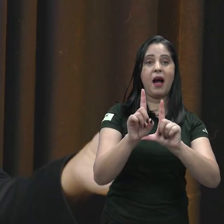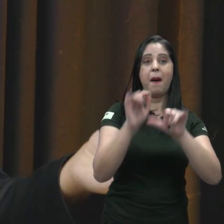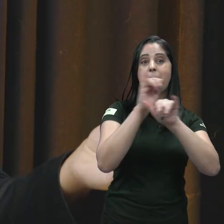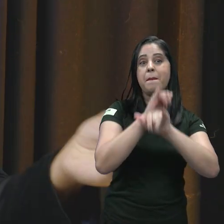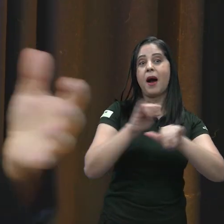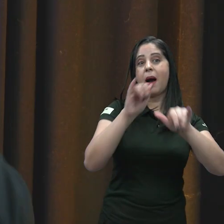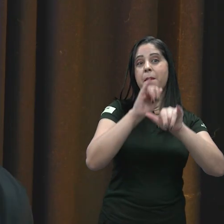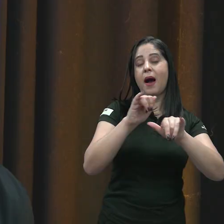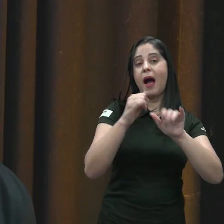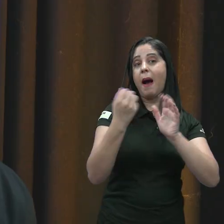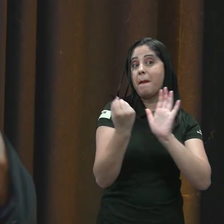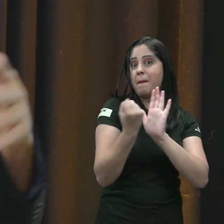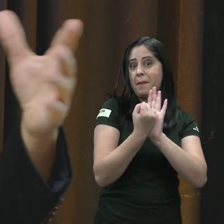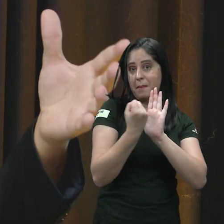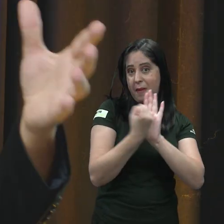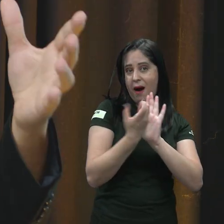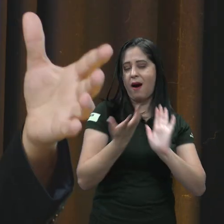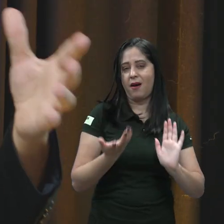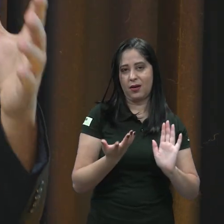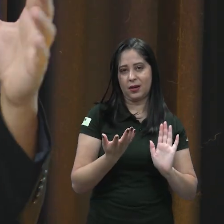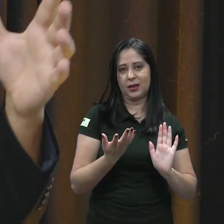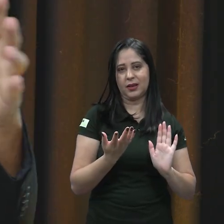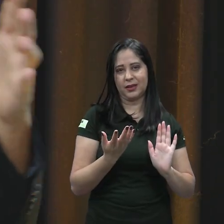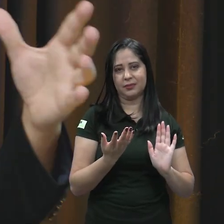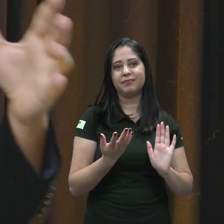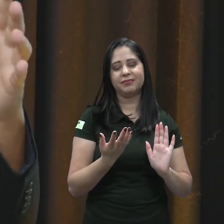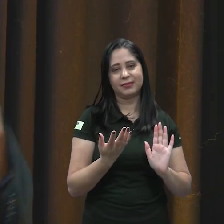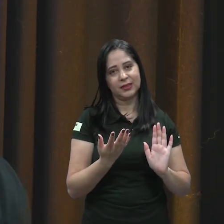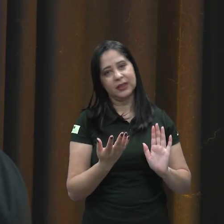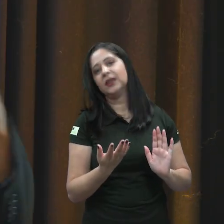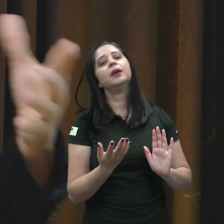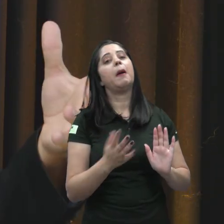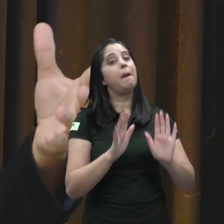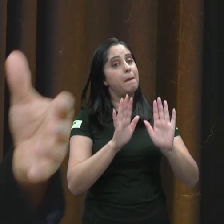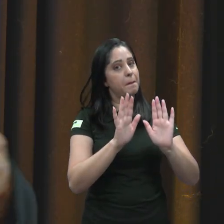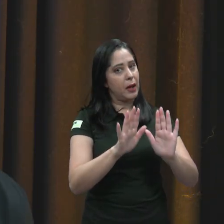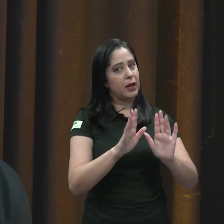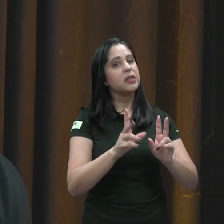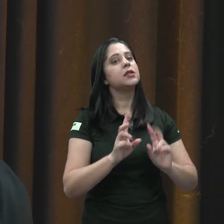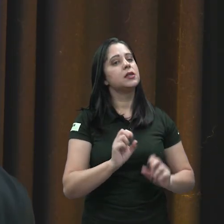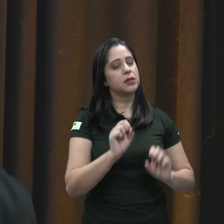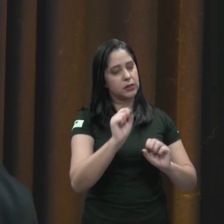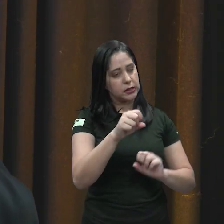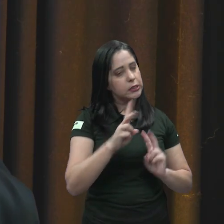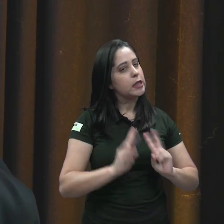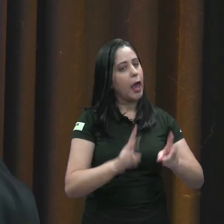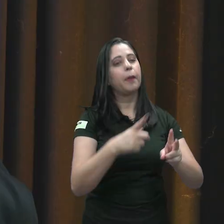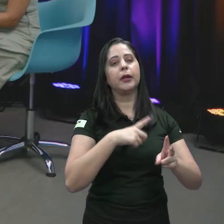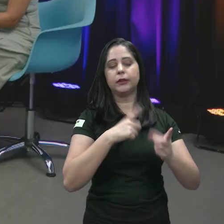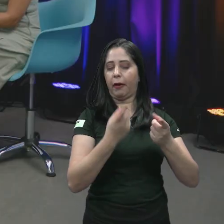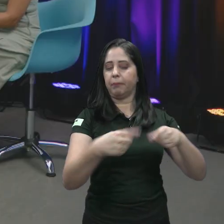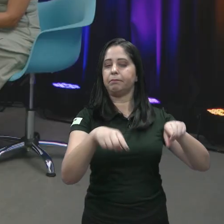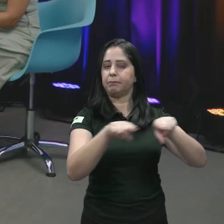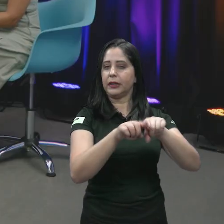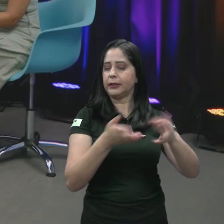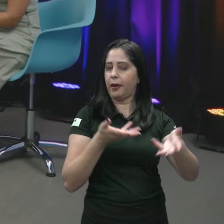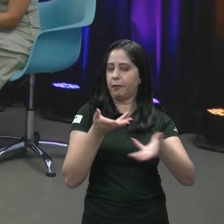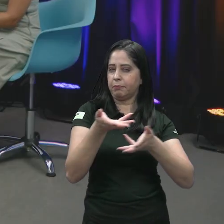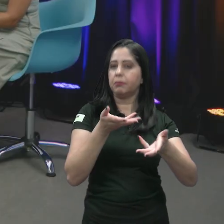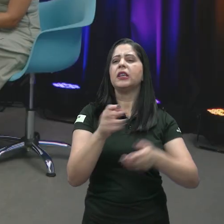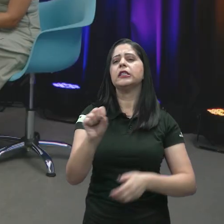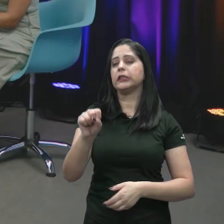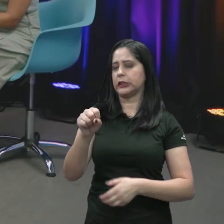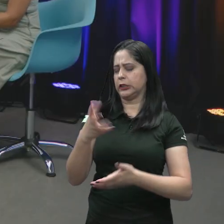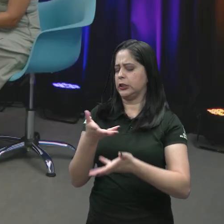um produto. Querendo ou não, essa parceria tem essa sensação de não ser remunerada, mas ela é sim. Sim, alguma troca, né? Exato,